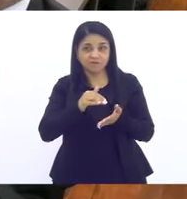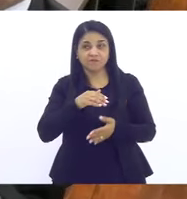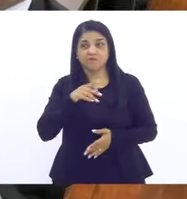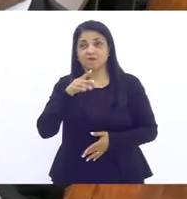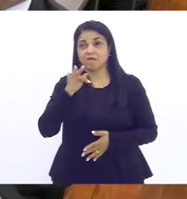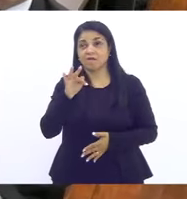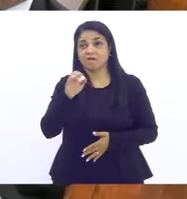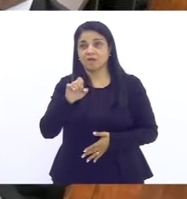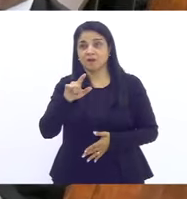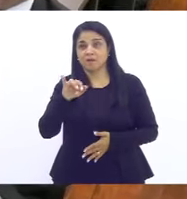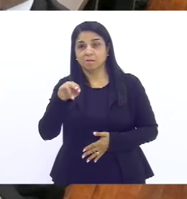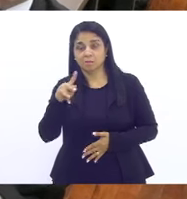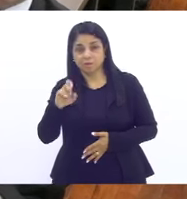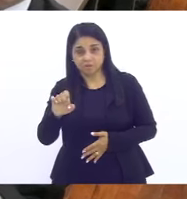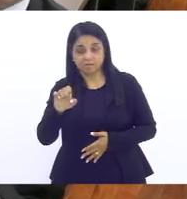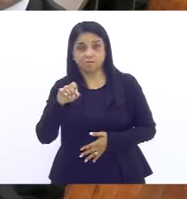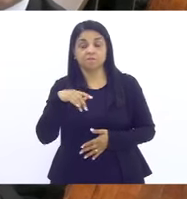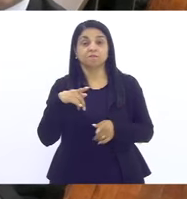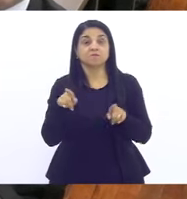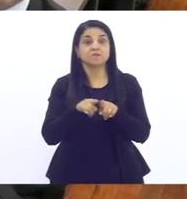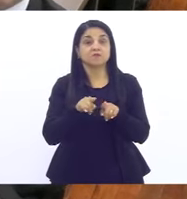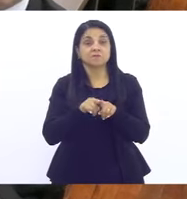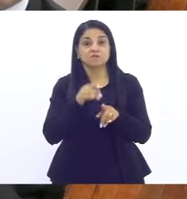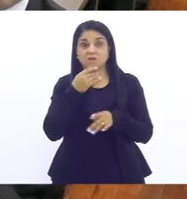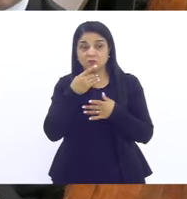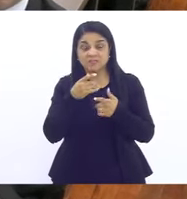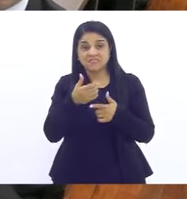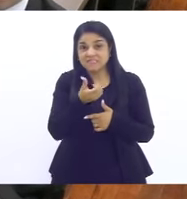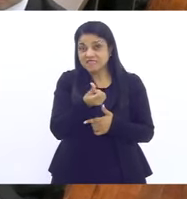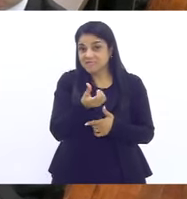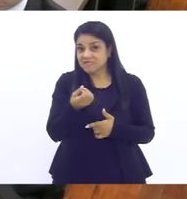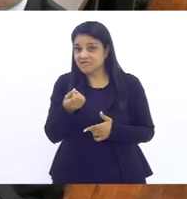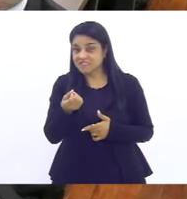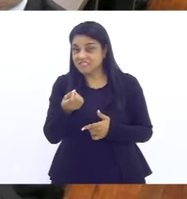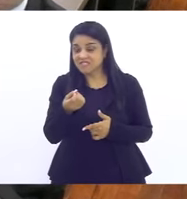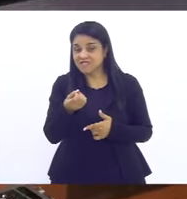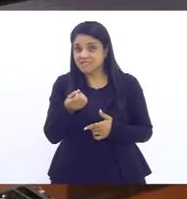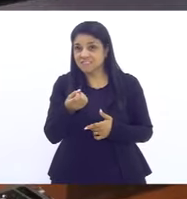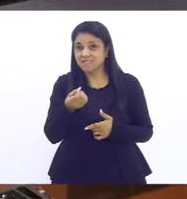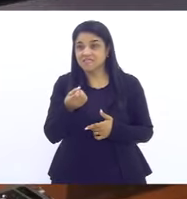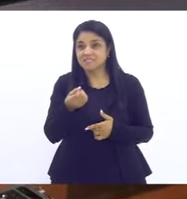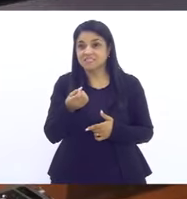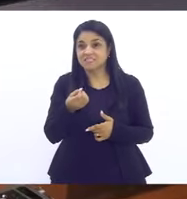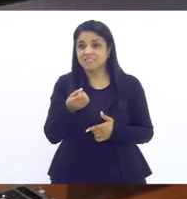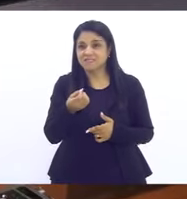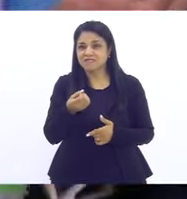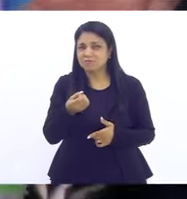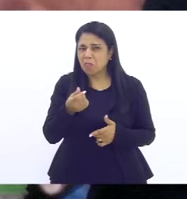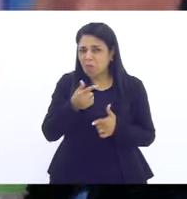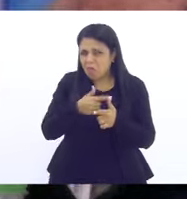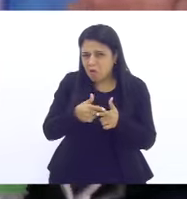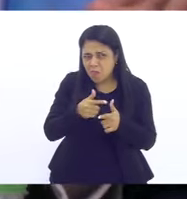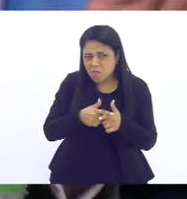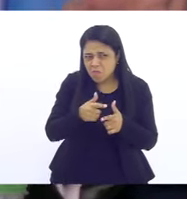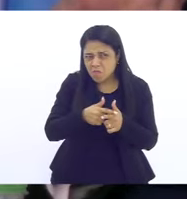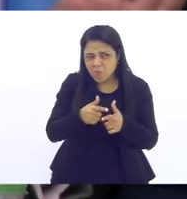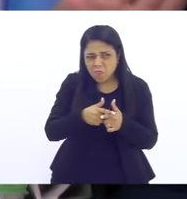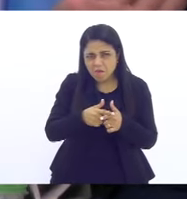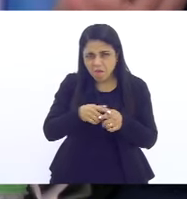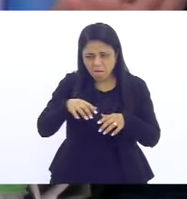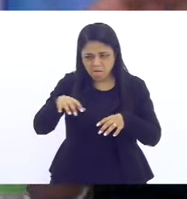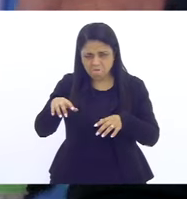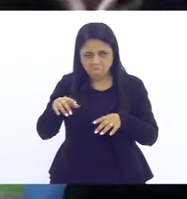irmão. Quase a sua totalidade do Rio de Janeiro. Será que são problemas isolados? Não são problemas isolados,